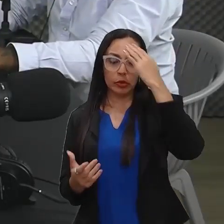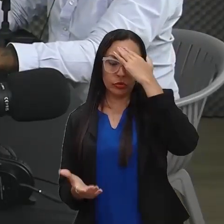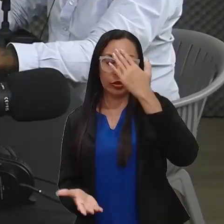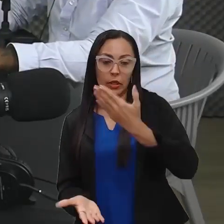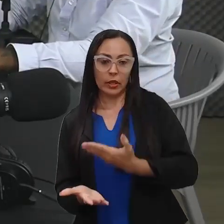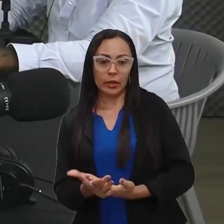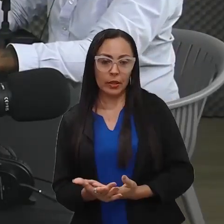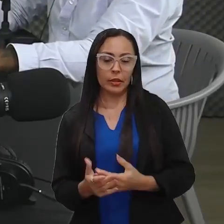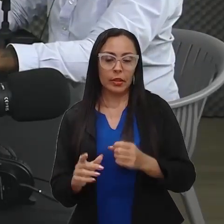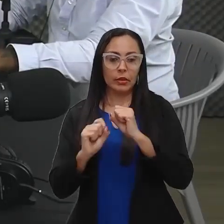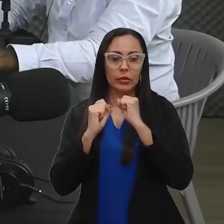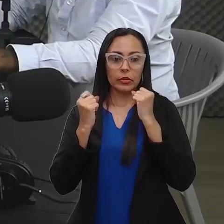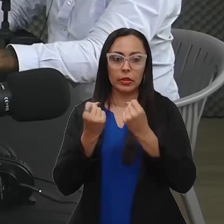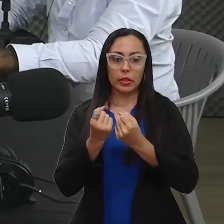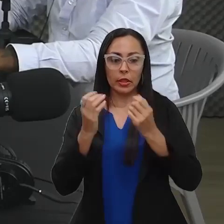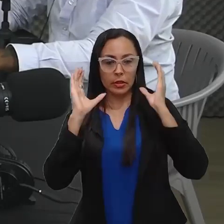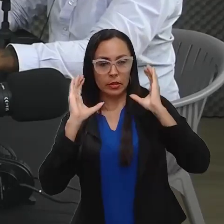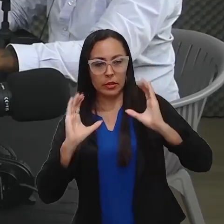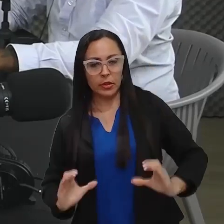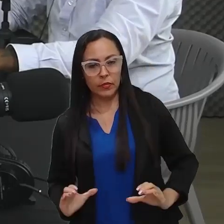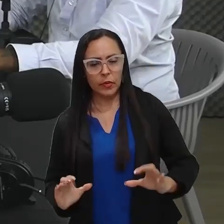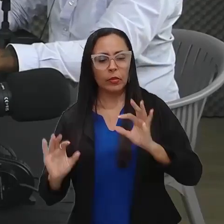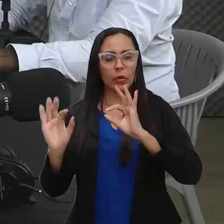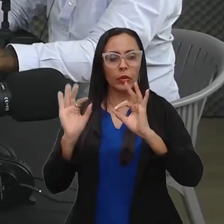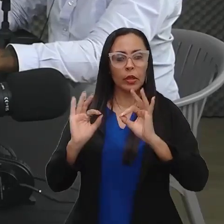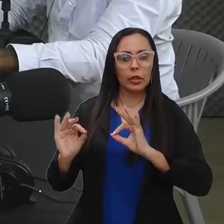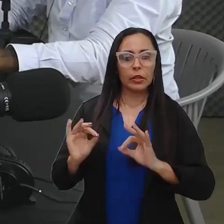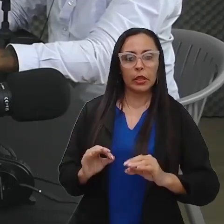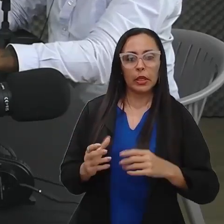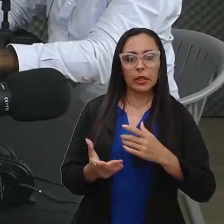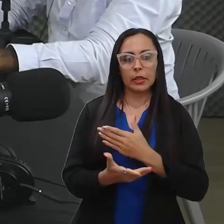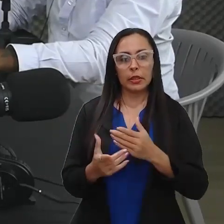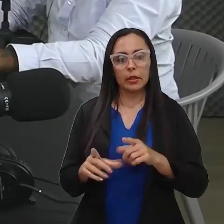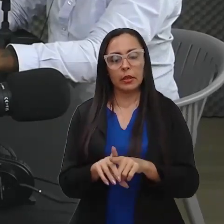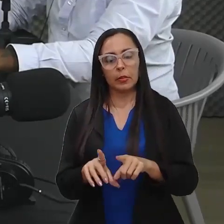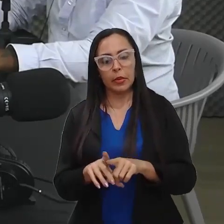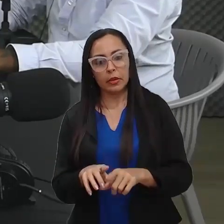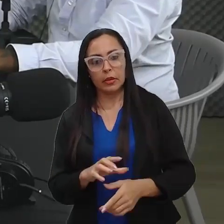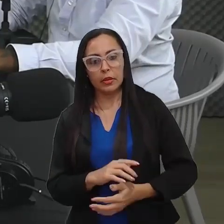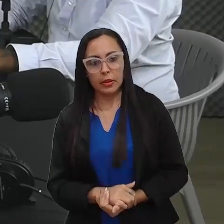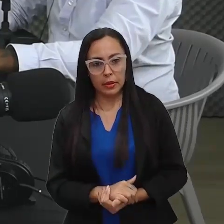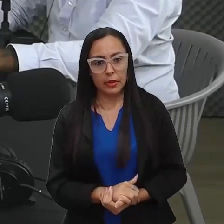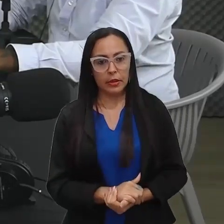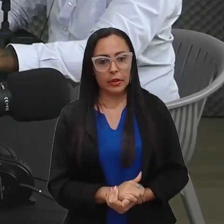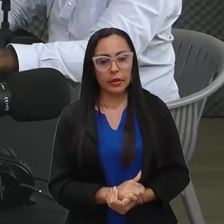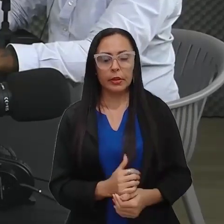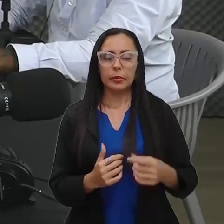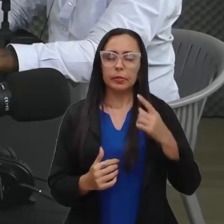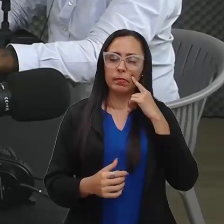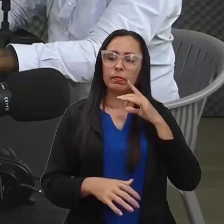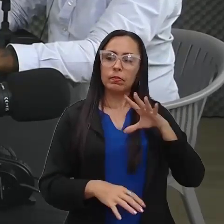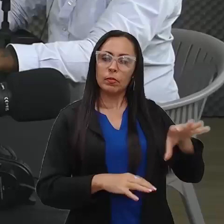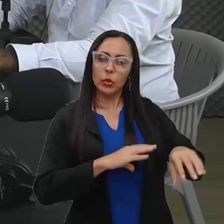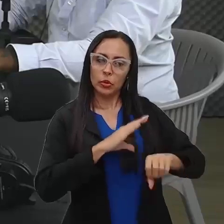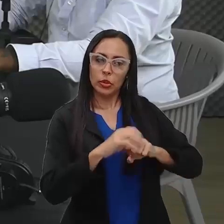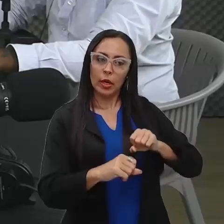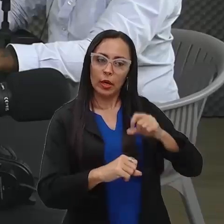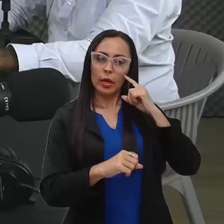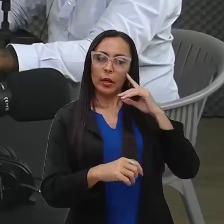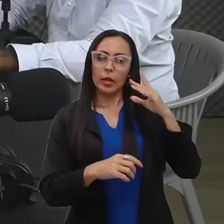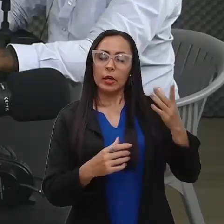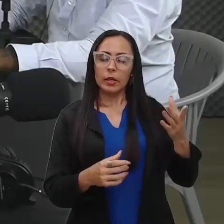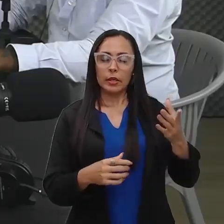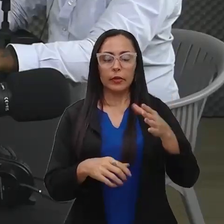sociedade civil organizada e aquela que se compromete, inclusive, né, de buscar levar para o